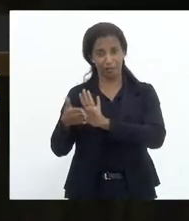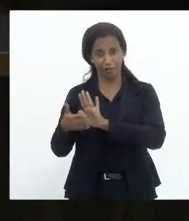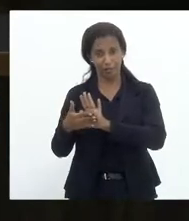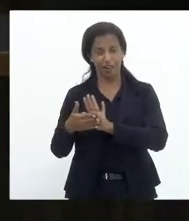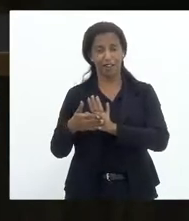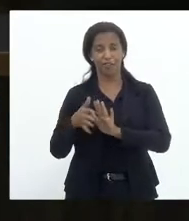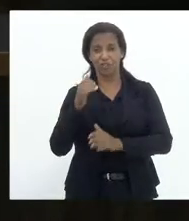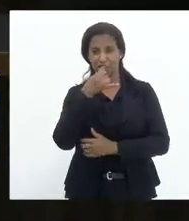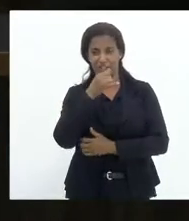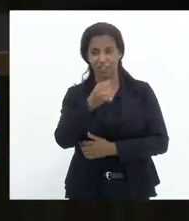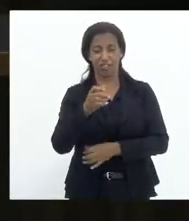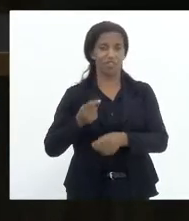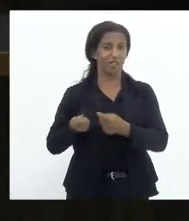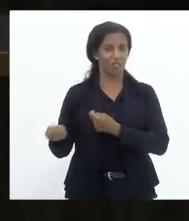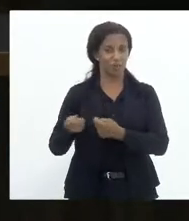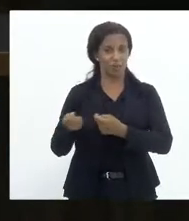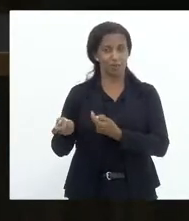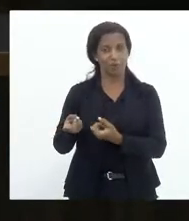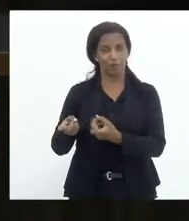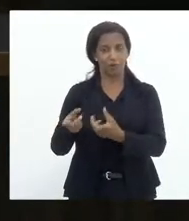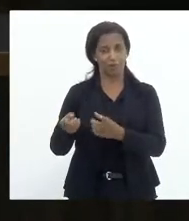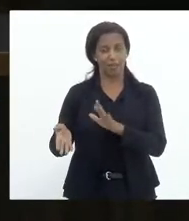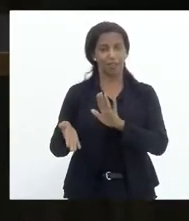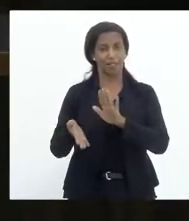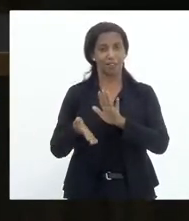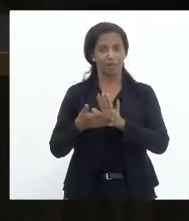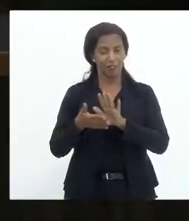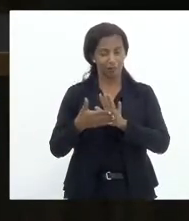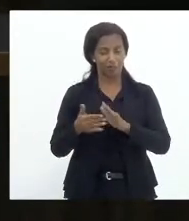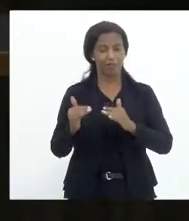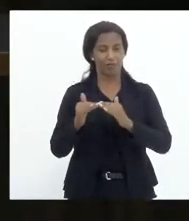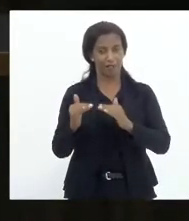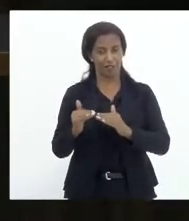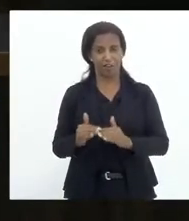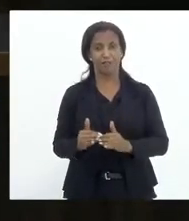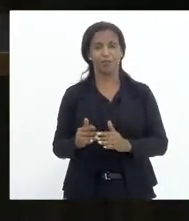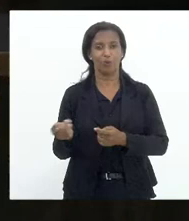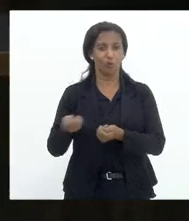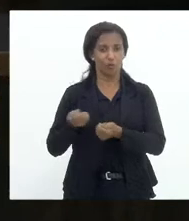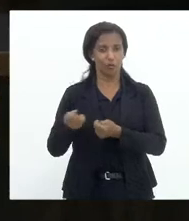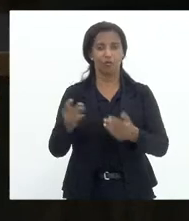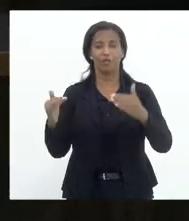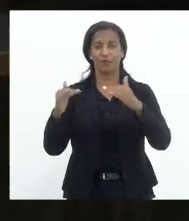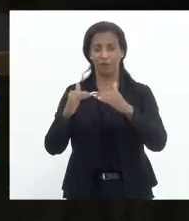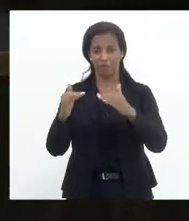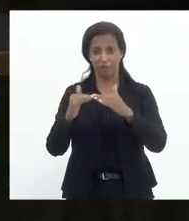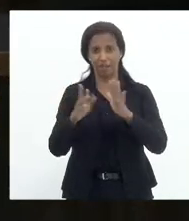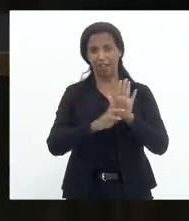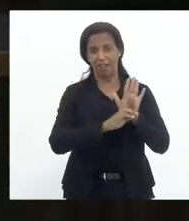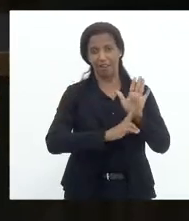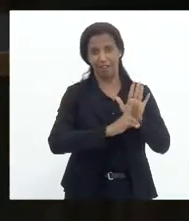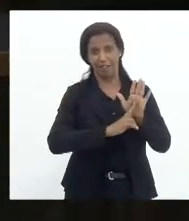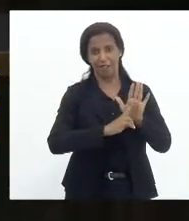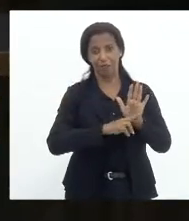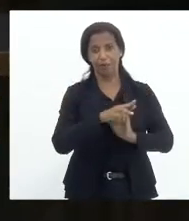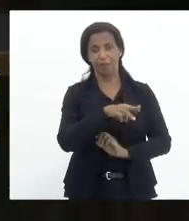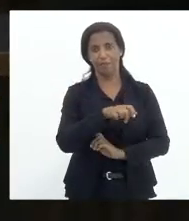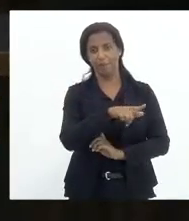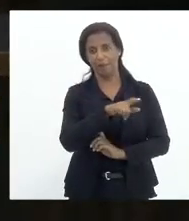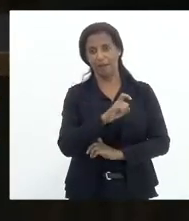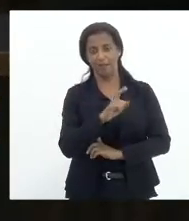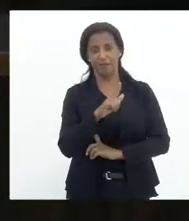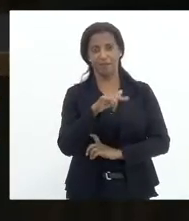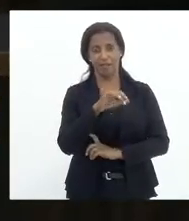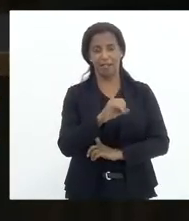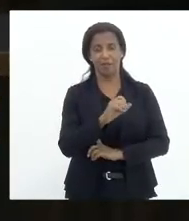energia favorável da economia dos de comércio favorável de orçamento Finanças fiscalização financeira e controle favorável relatores deputados do Max